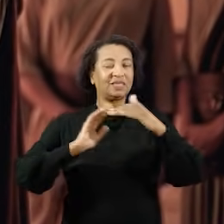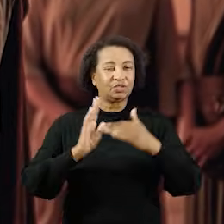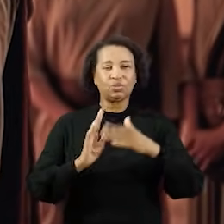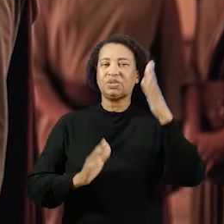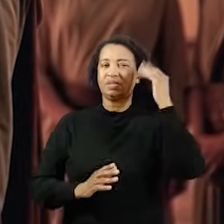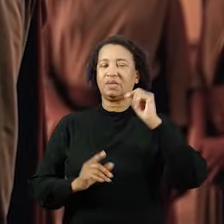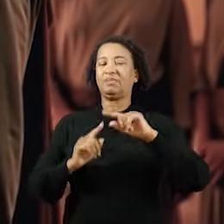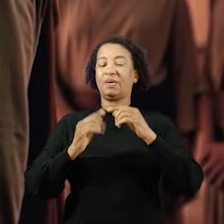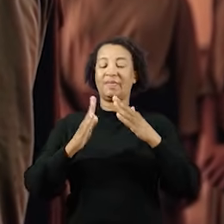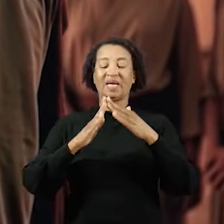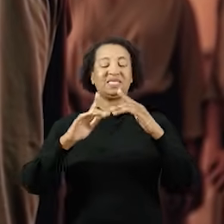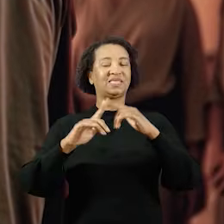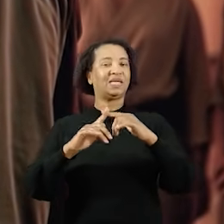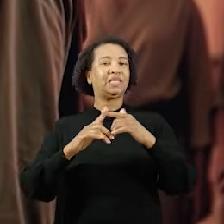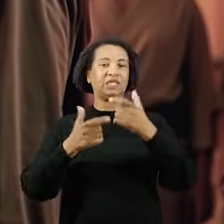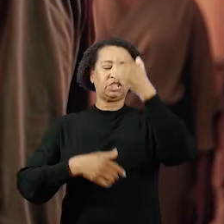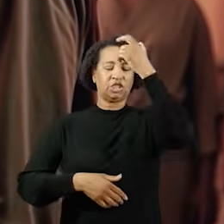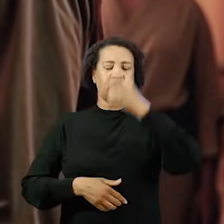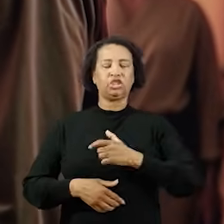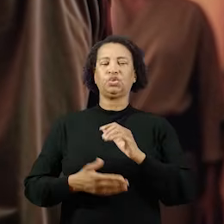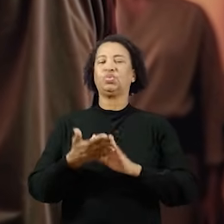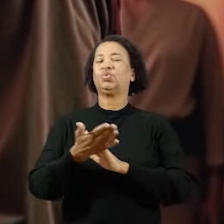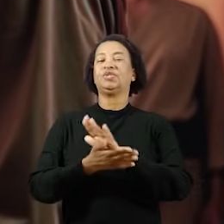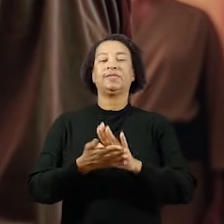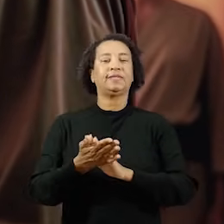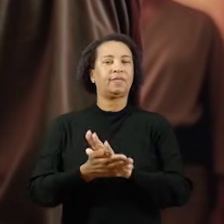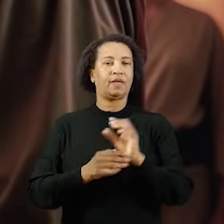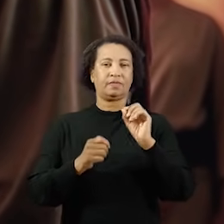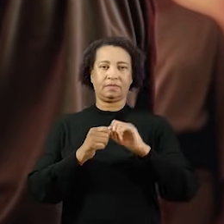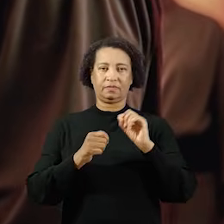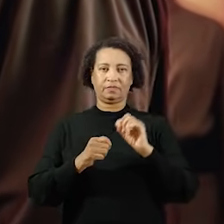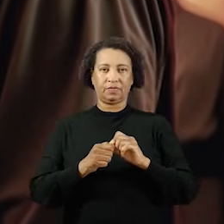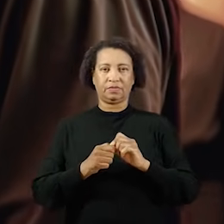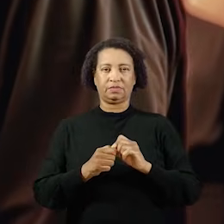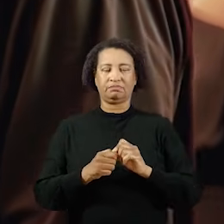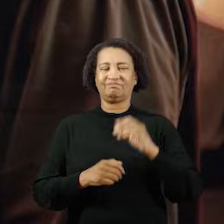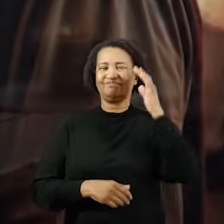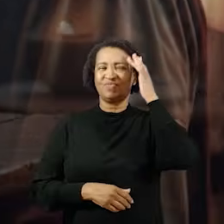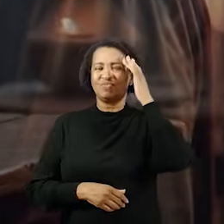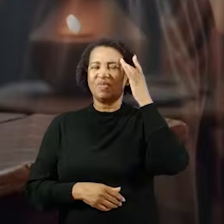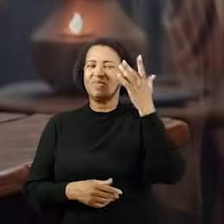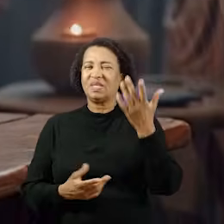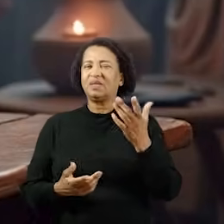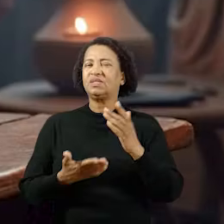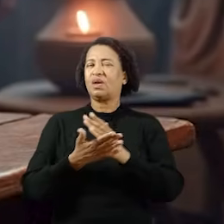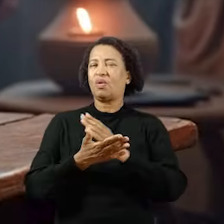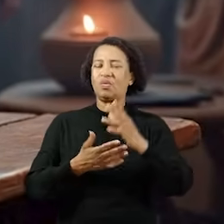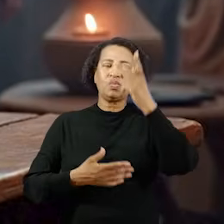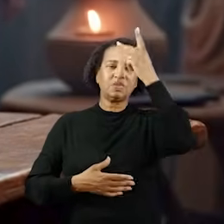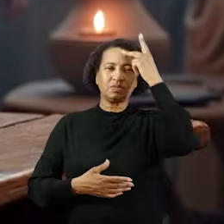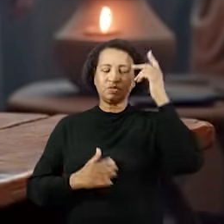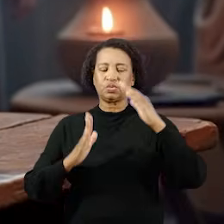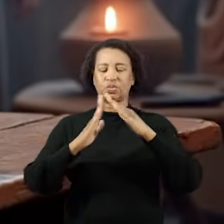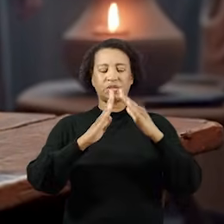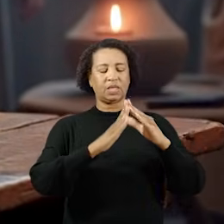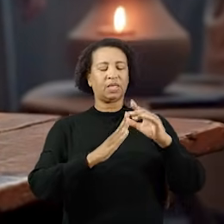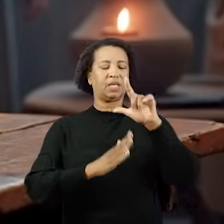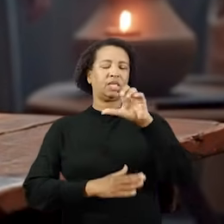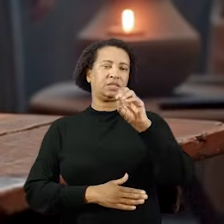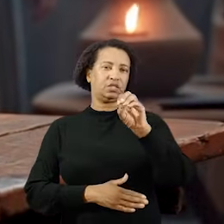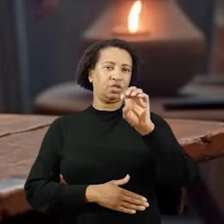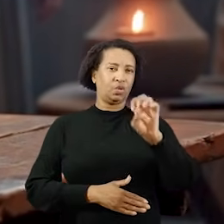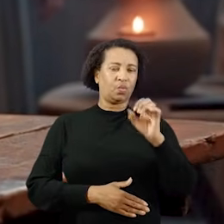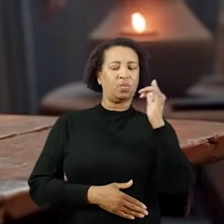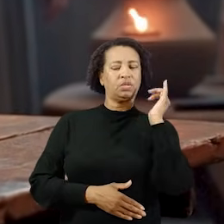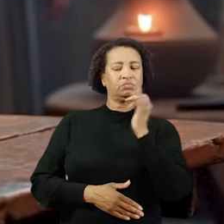não tinha tomado nenhuma atitude em relação a isso. Temos a impressão que foram alguns da casa de Cloe